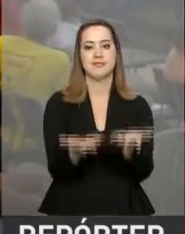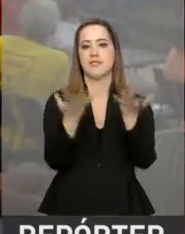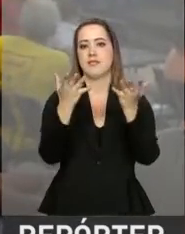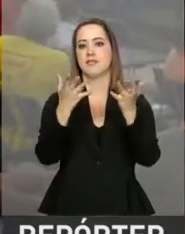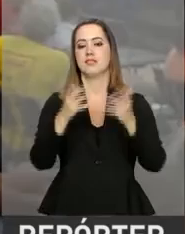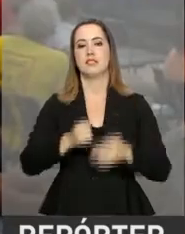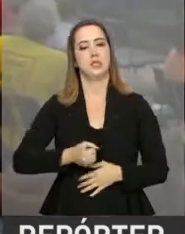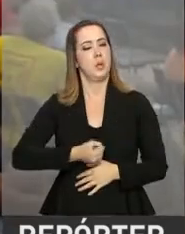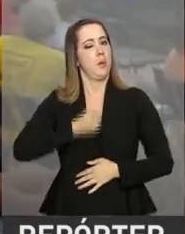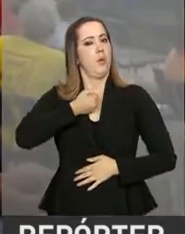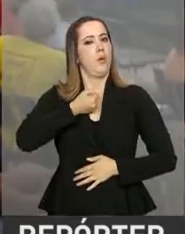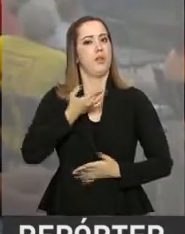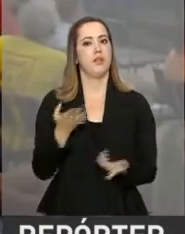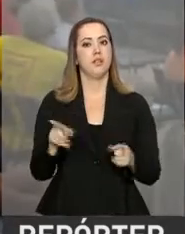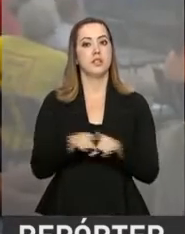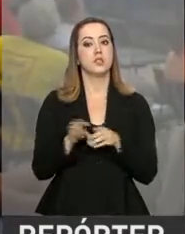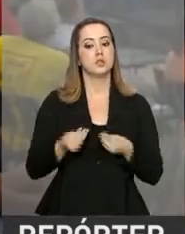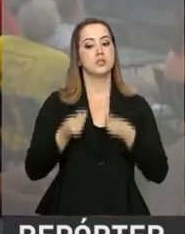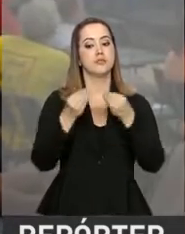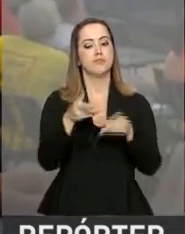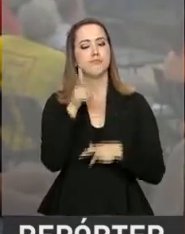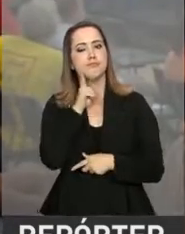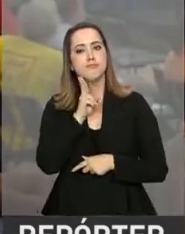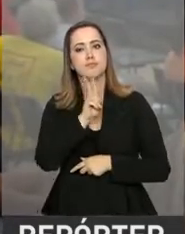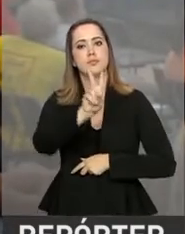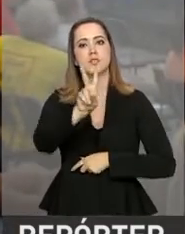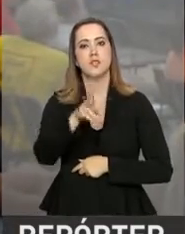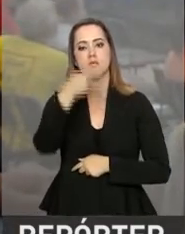pessoas, dar às pessoas uma visão